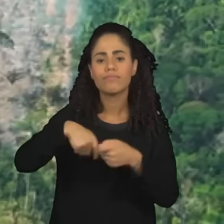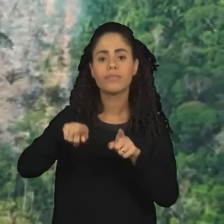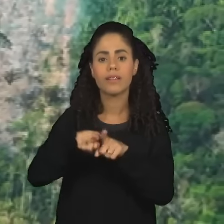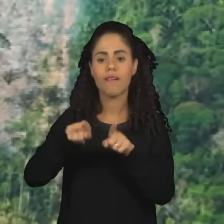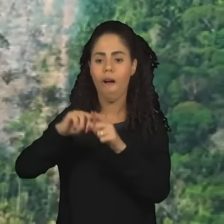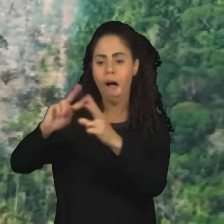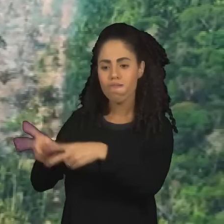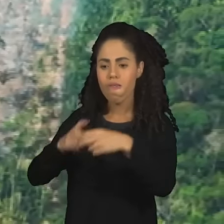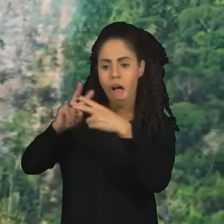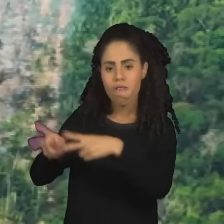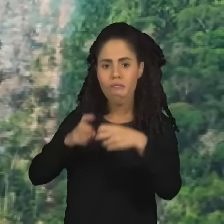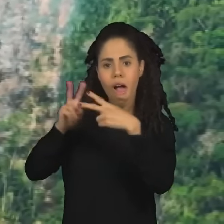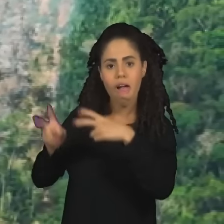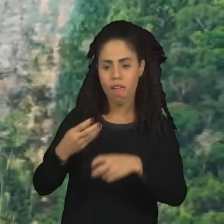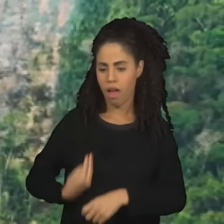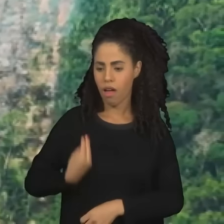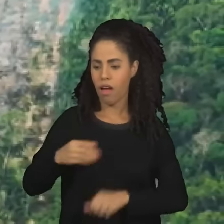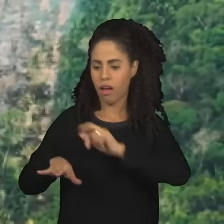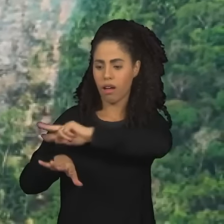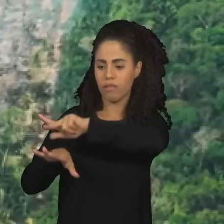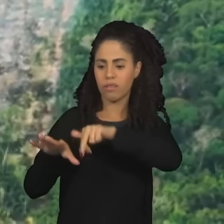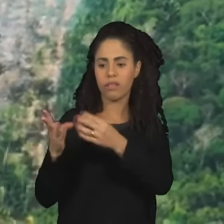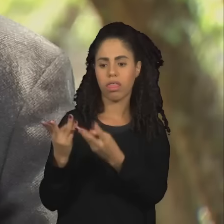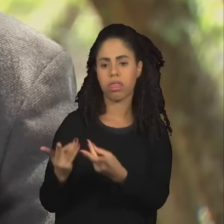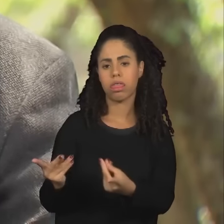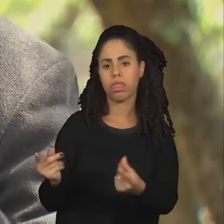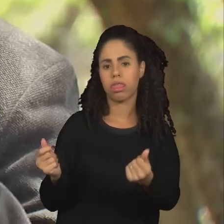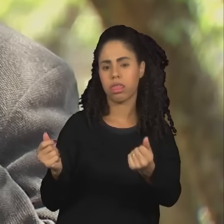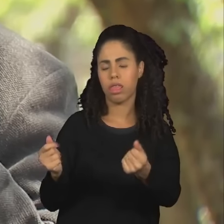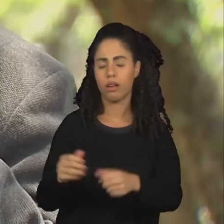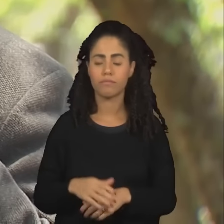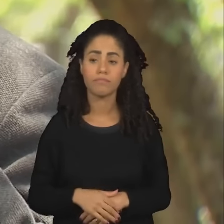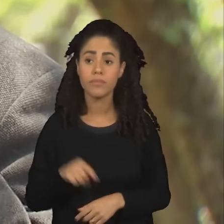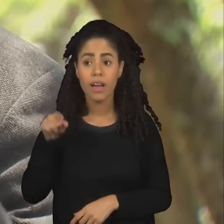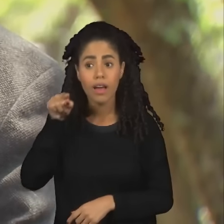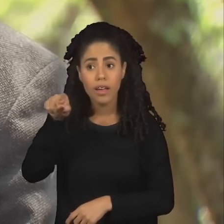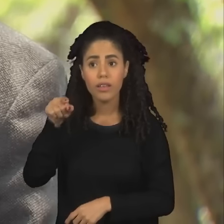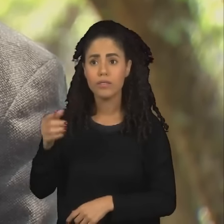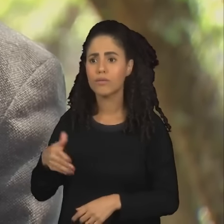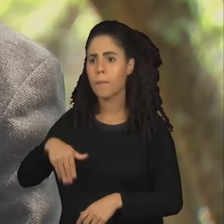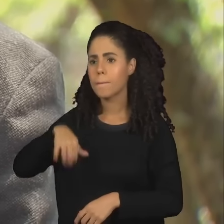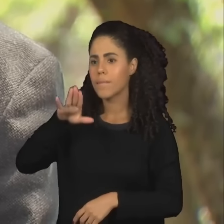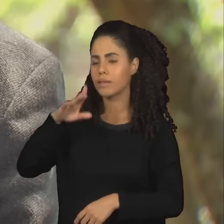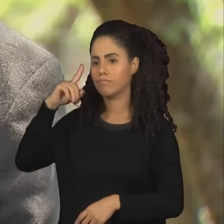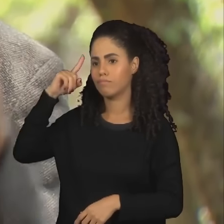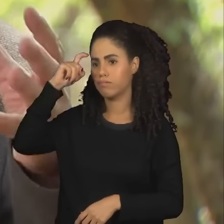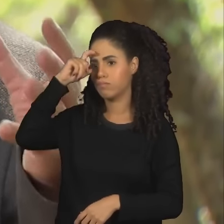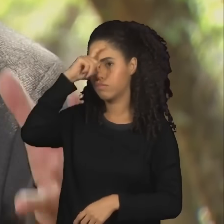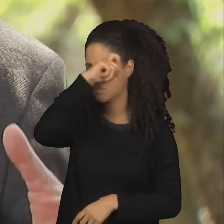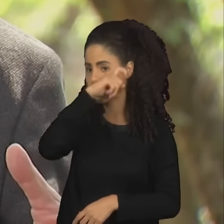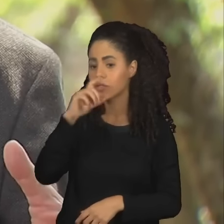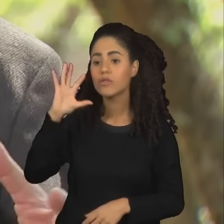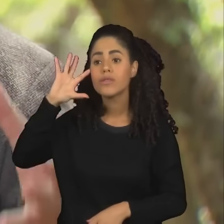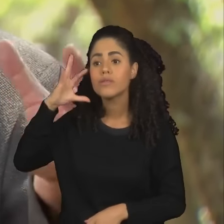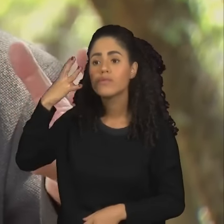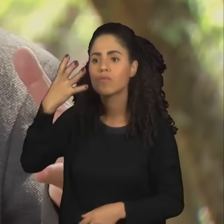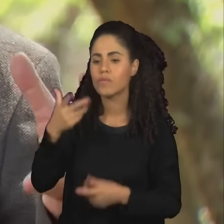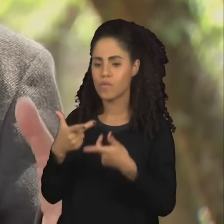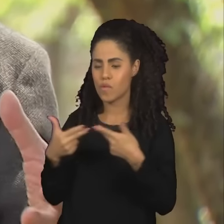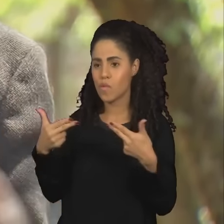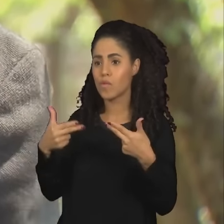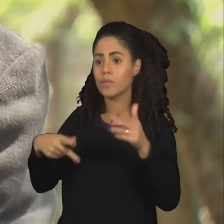lucro, desvaloriza a vida. Isso aumenta em muito a dificuldade de resolvermos